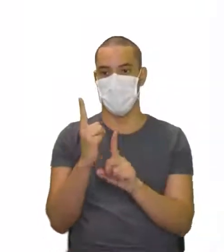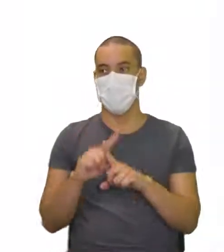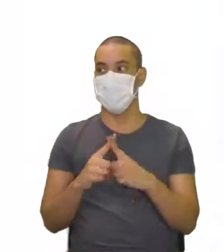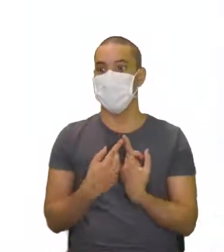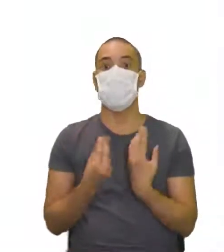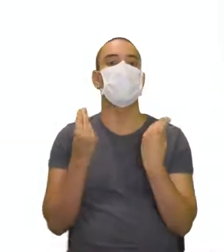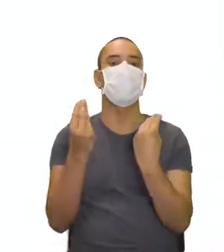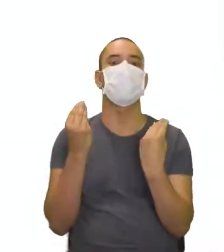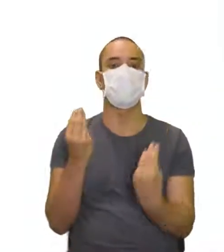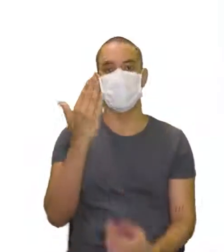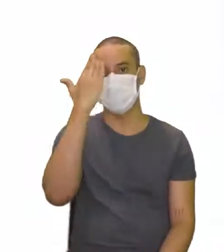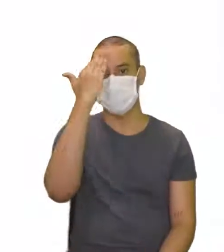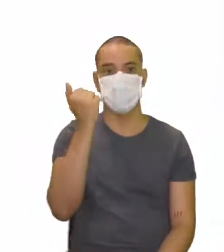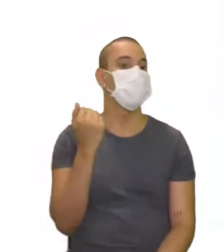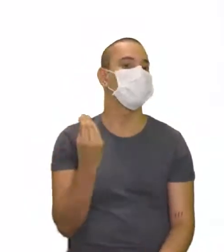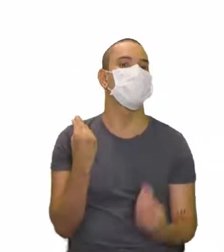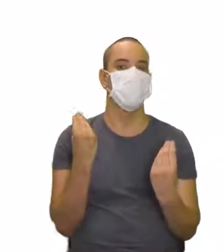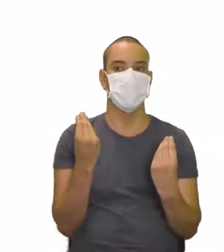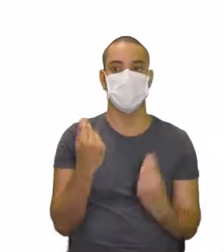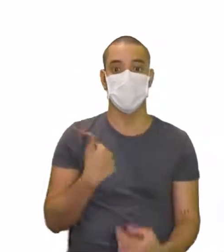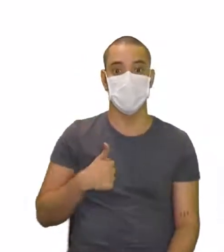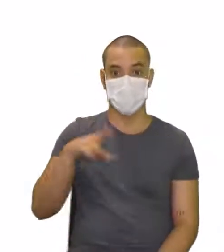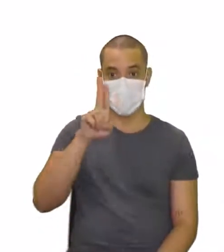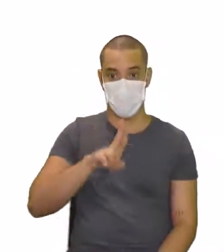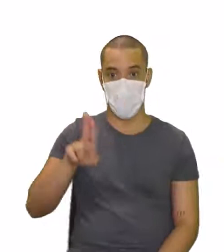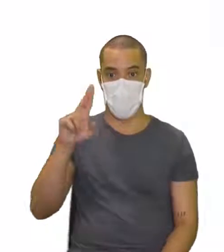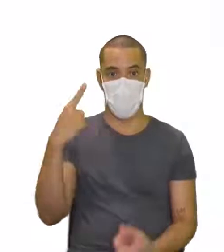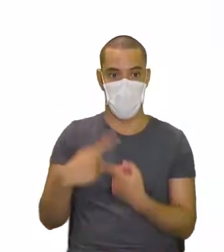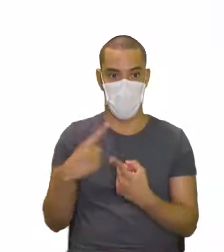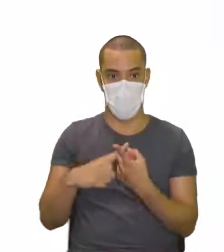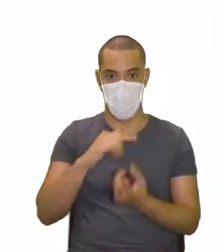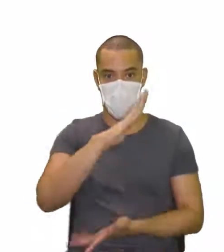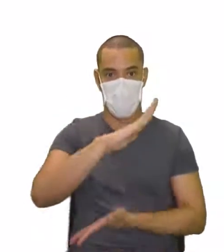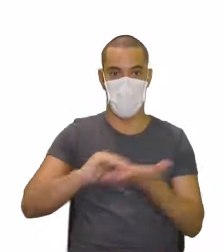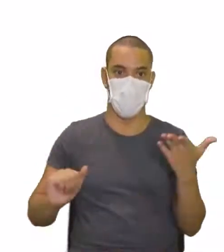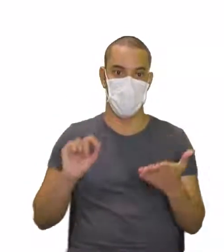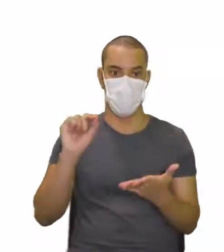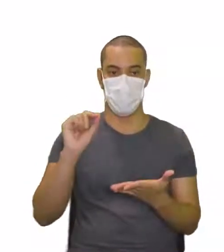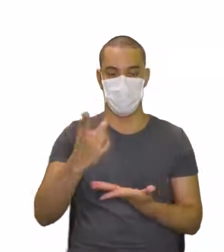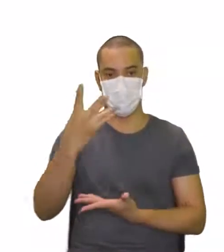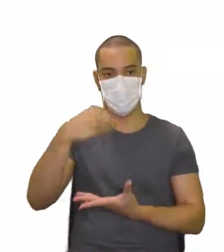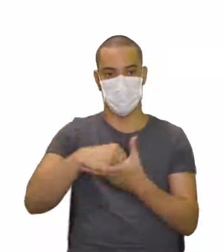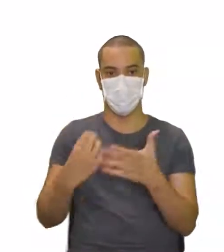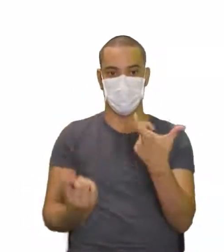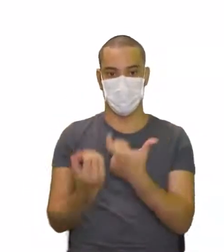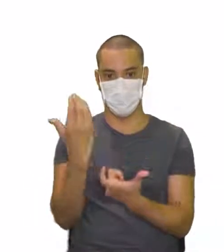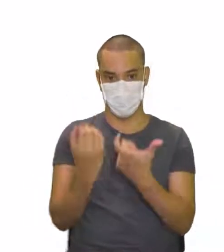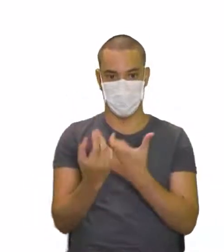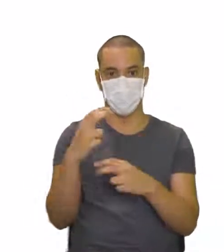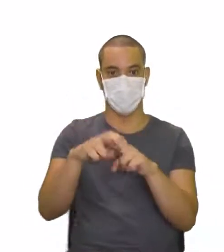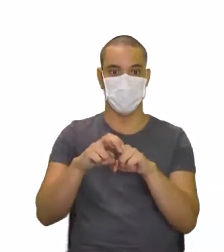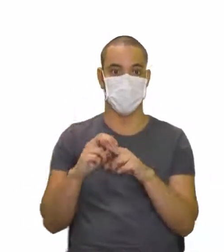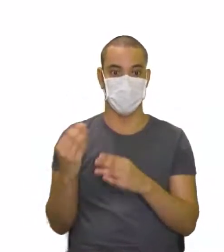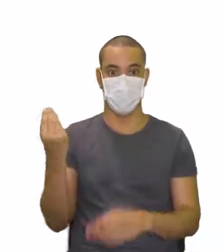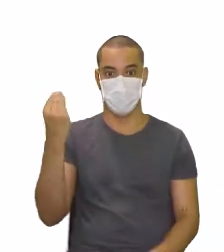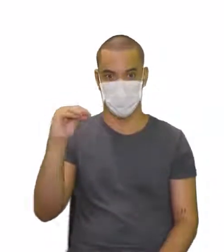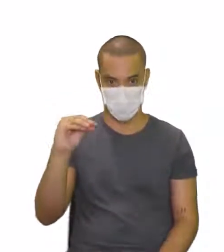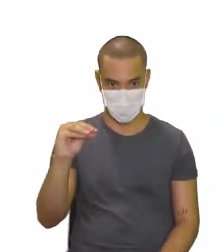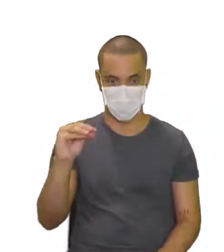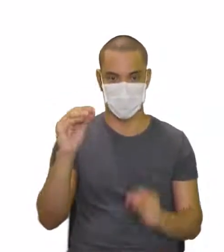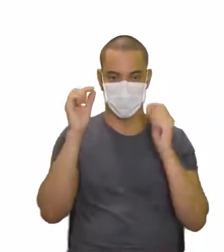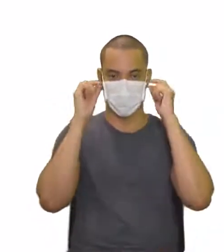você quer a corrente? Pessoal, eu quero a corrente porque eu vou tirar a carga da fórmula da corrente, ok? Então, vamos lá, olha só, tá aqui a